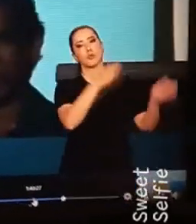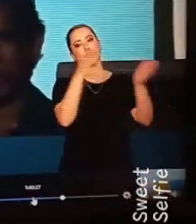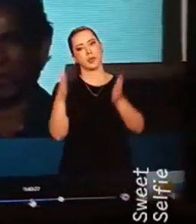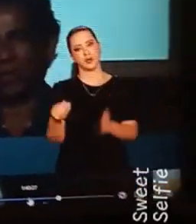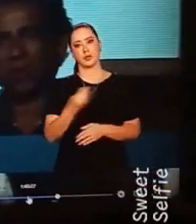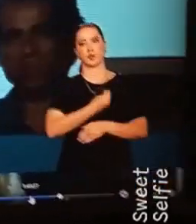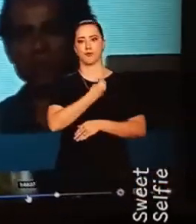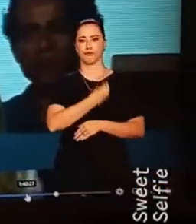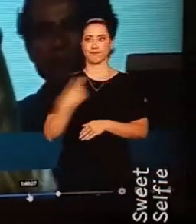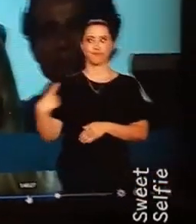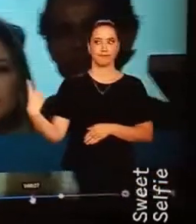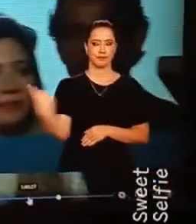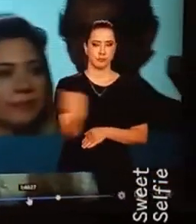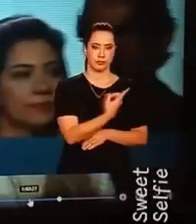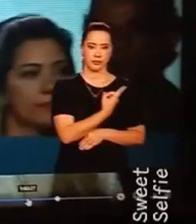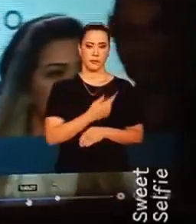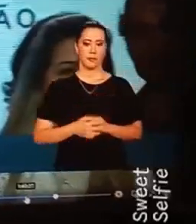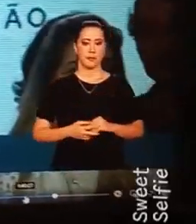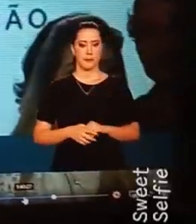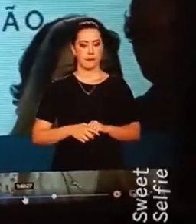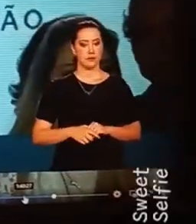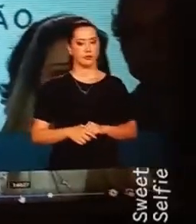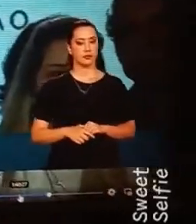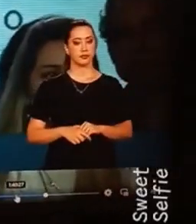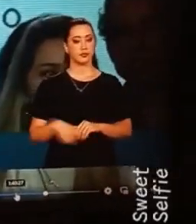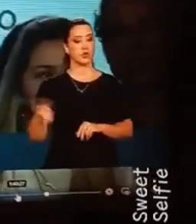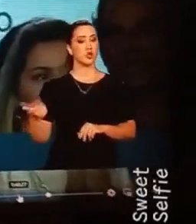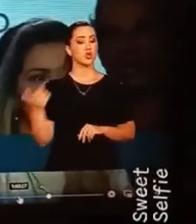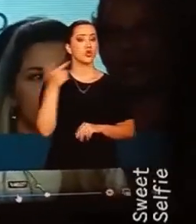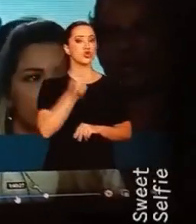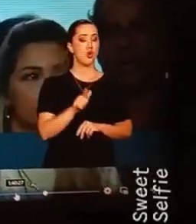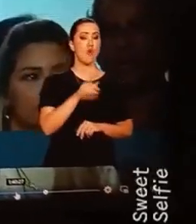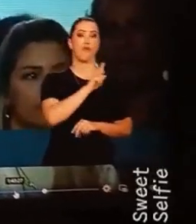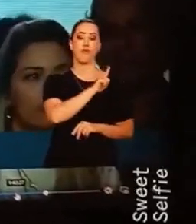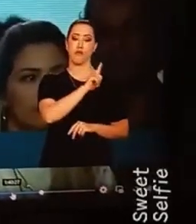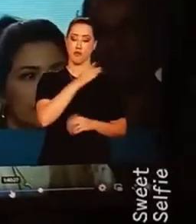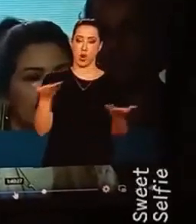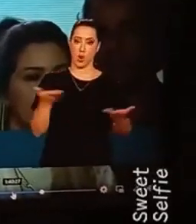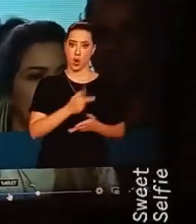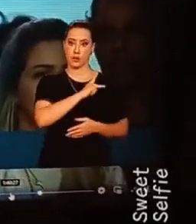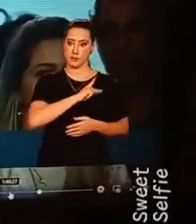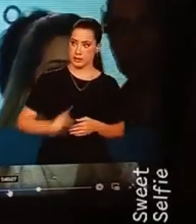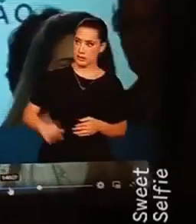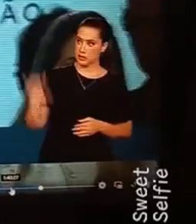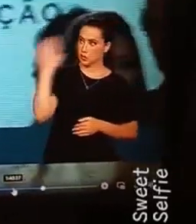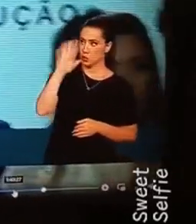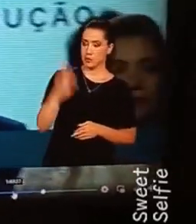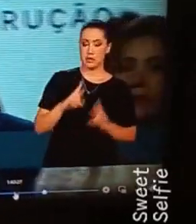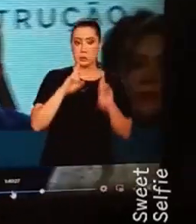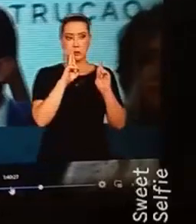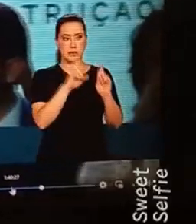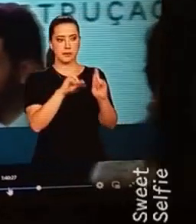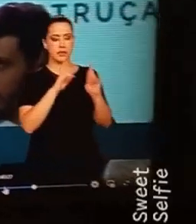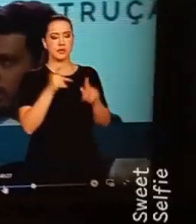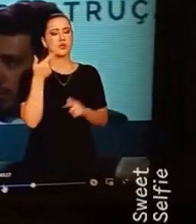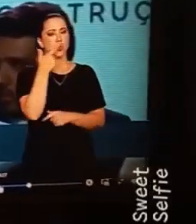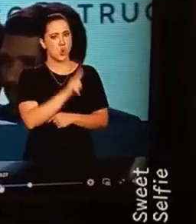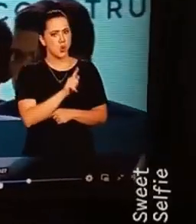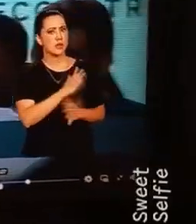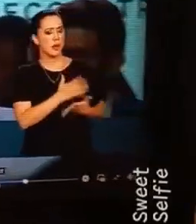voltamos a governar esse país na expectativa de que a gente tenha condições de melhorar a qualidade de vida do